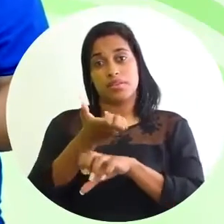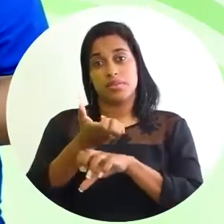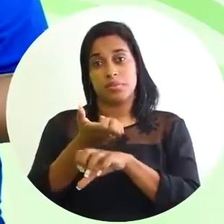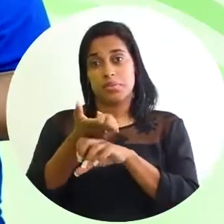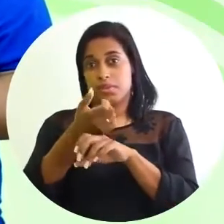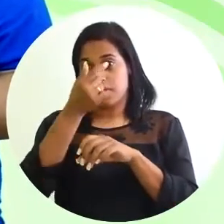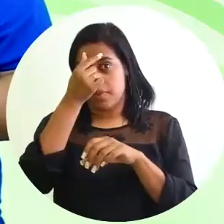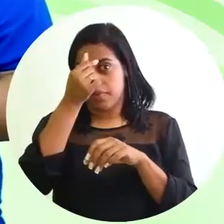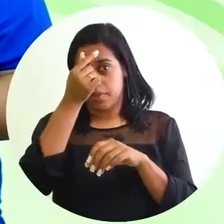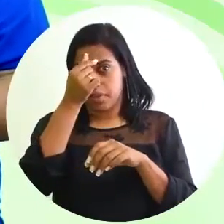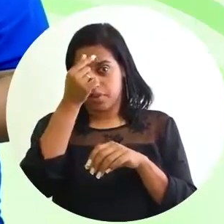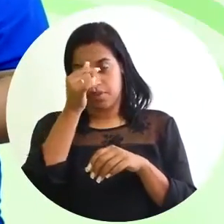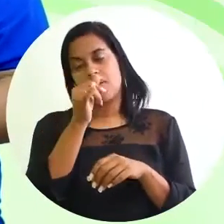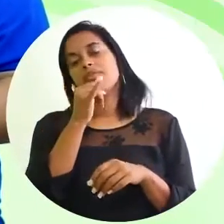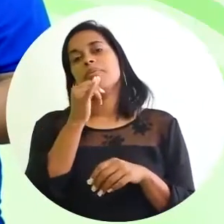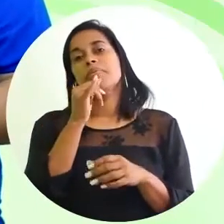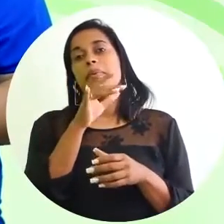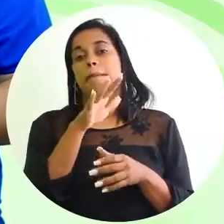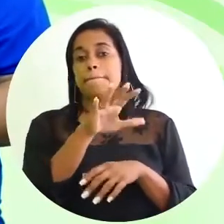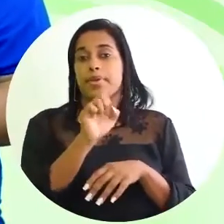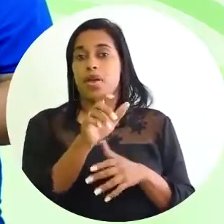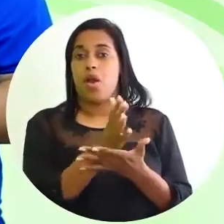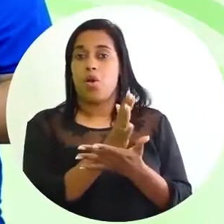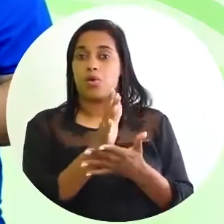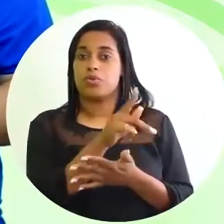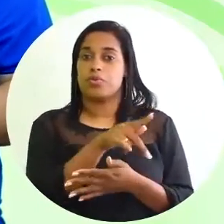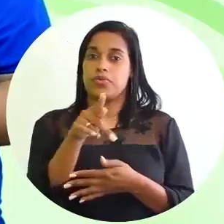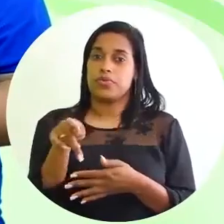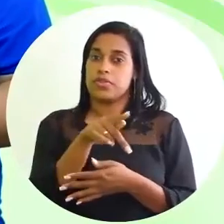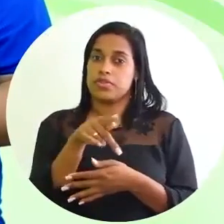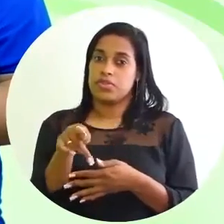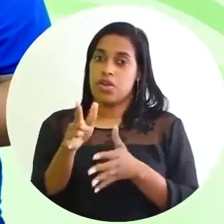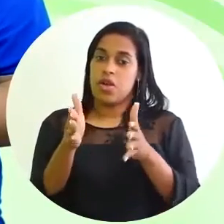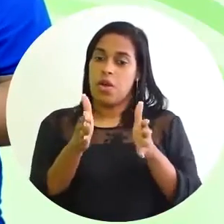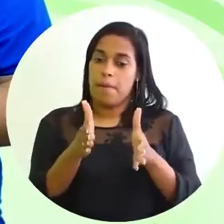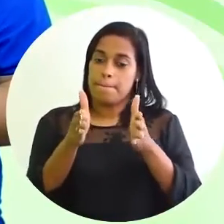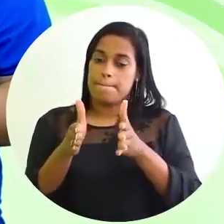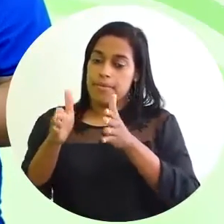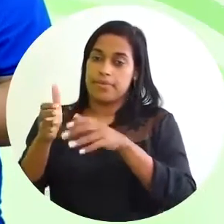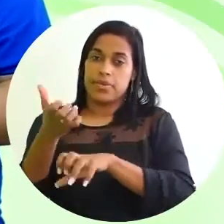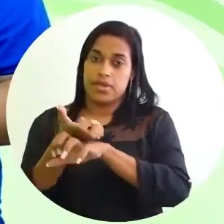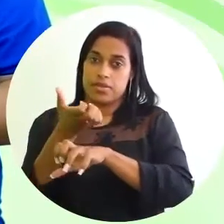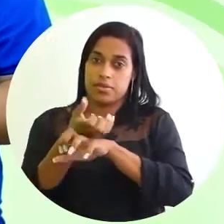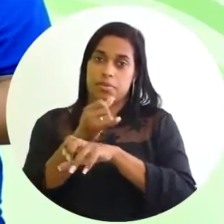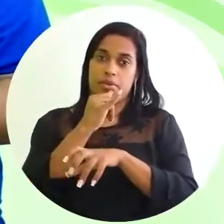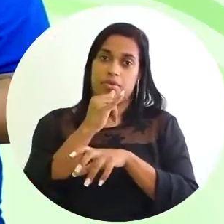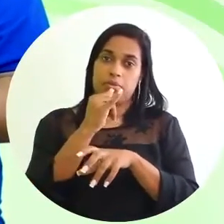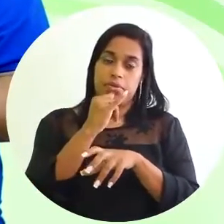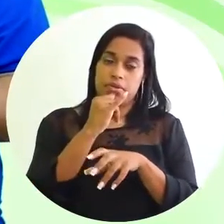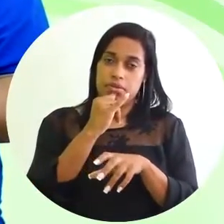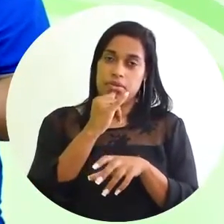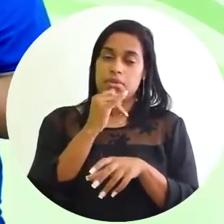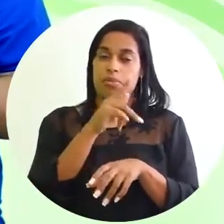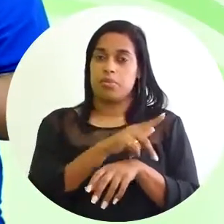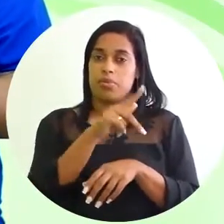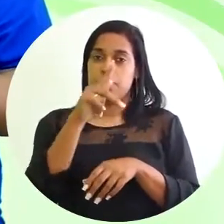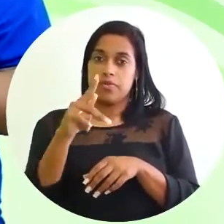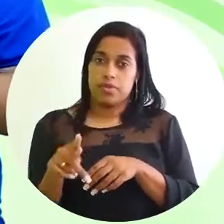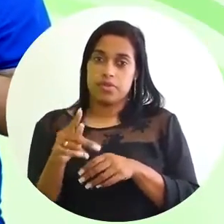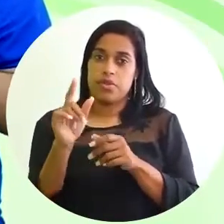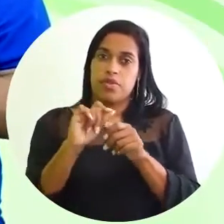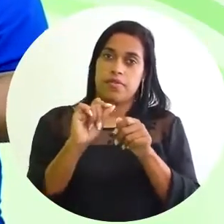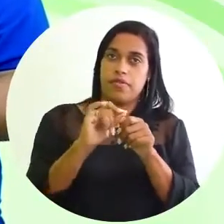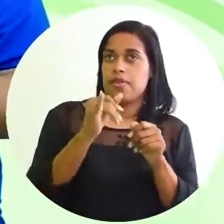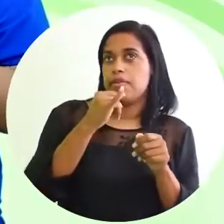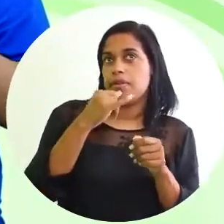ensino superior. A gente pegou alguns professores e gamificou blocos das disciplinas deles, ou seja, então, por exemplo, um professor